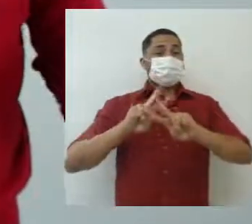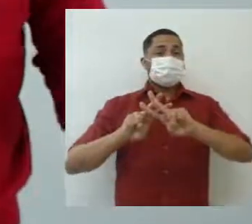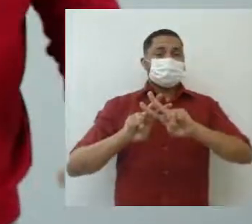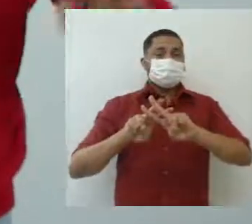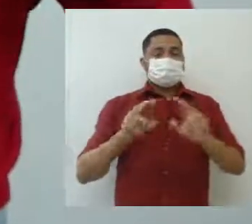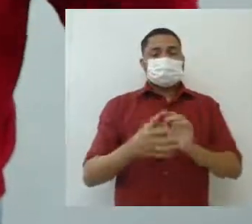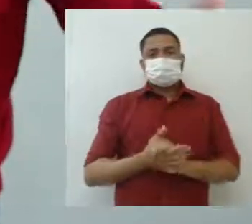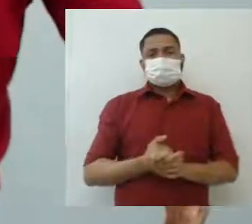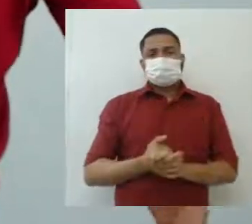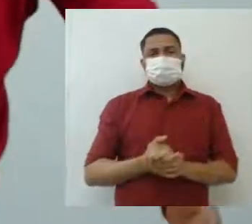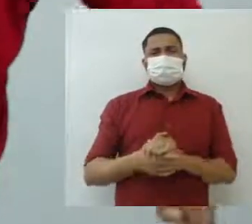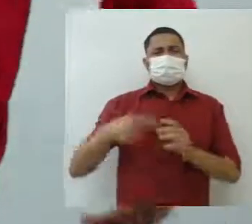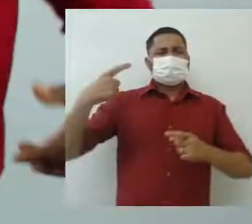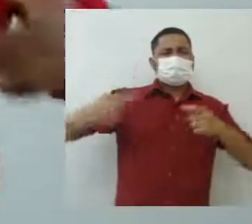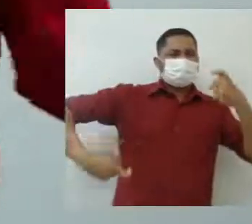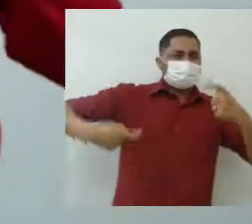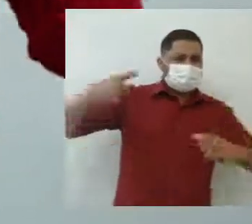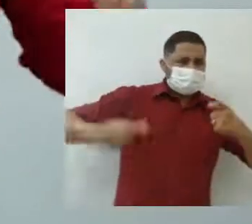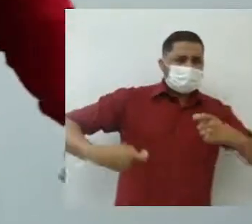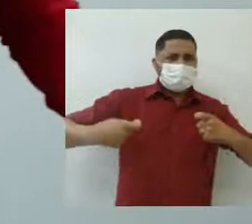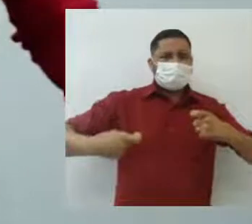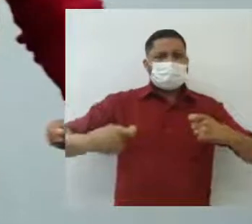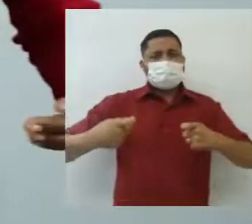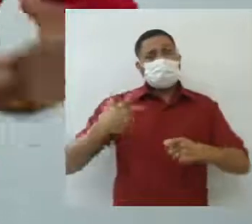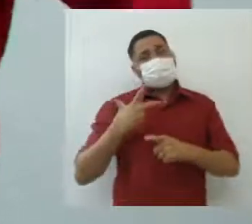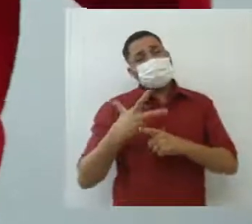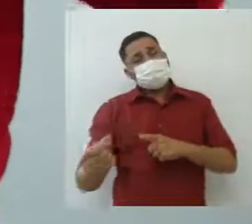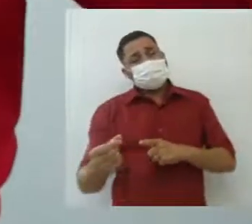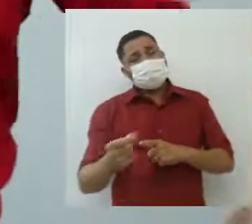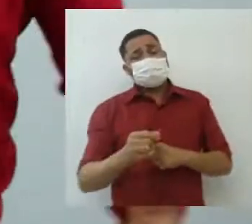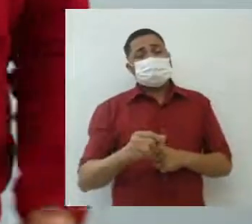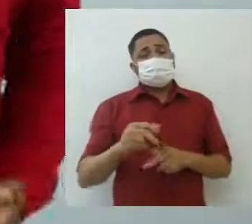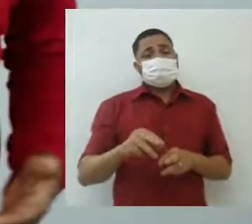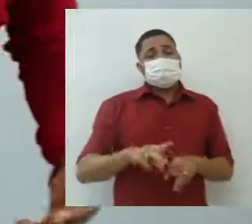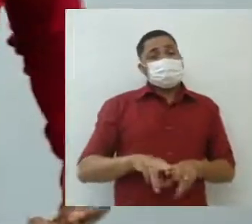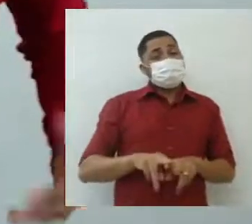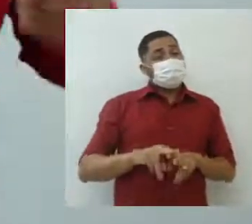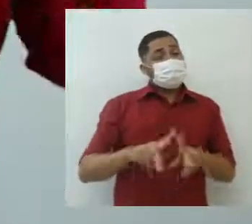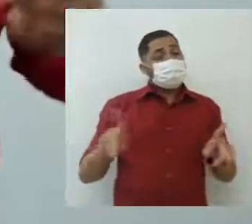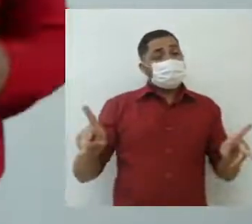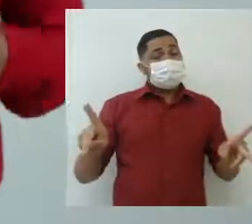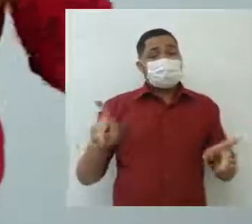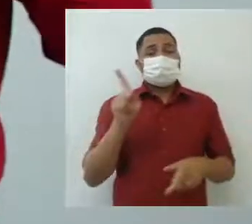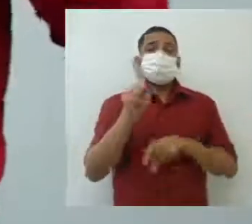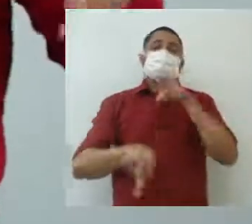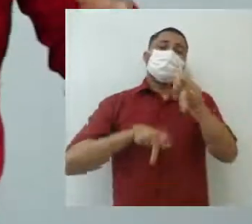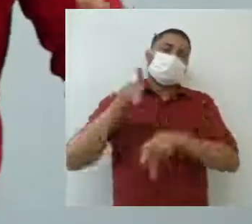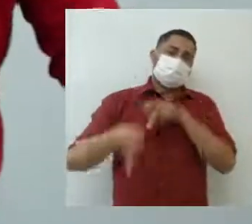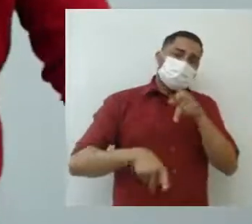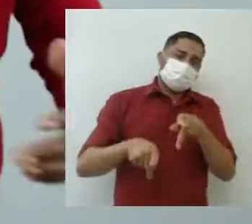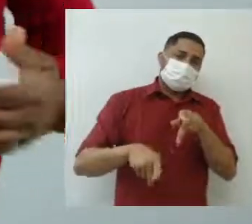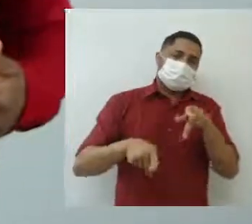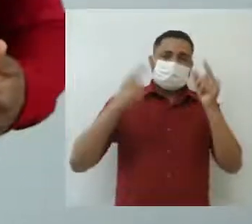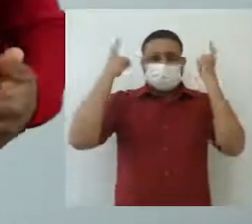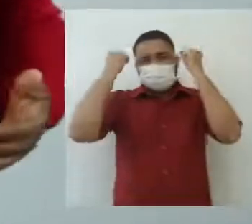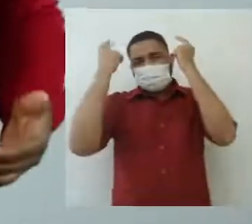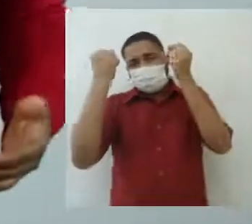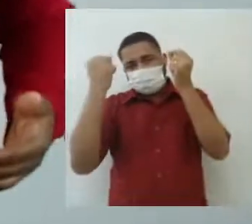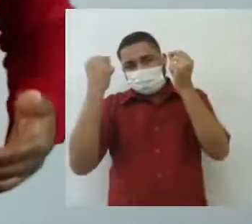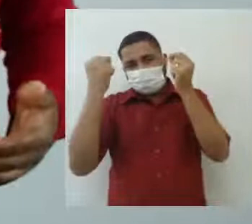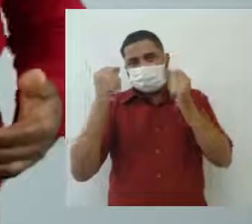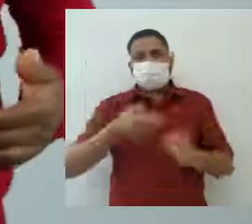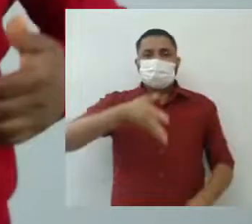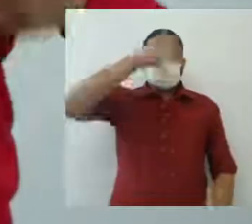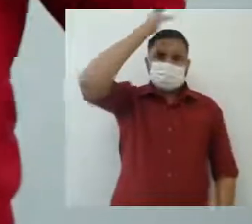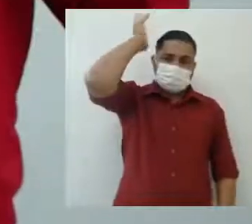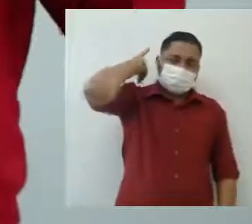aprisionamento de guerras, de conquista de diferentes povos, né? Principalmente os gregos e os romanos,